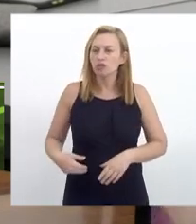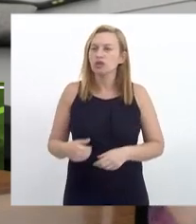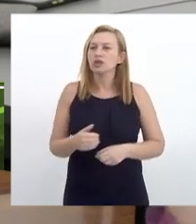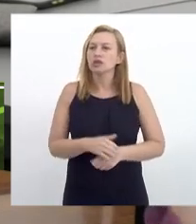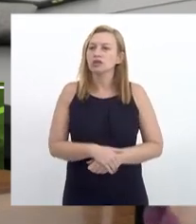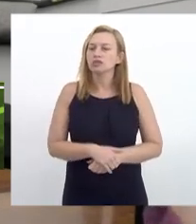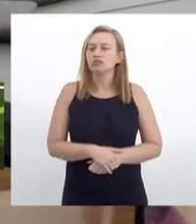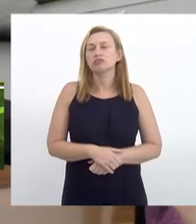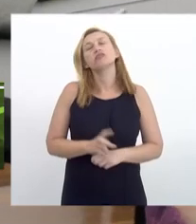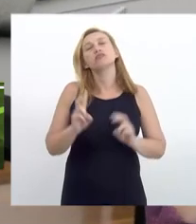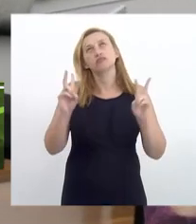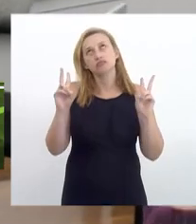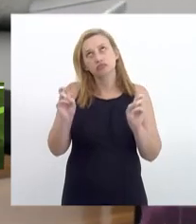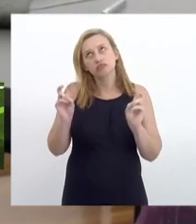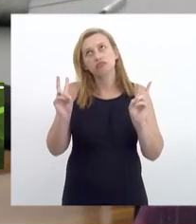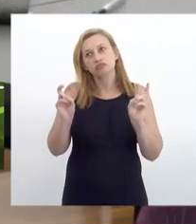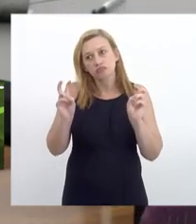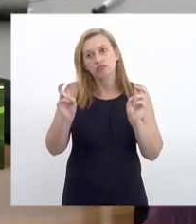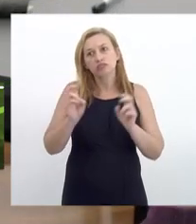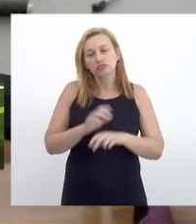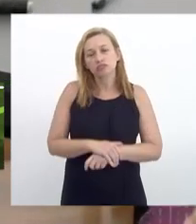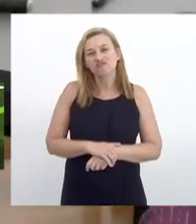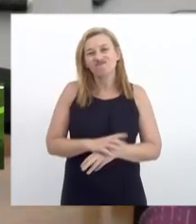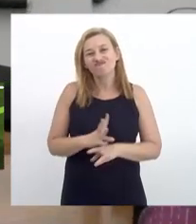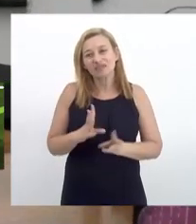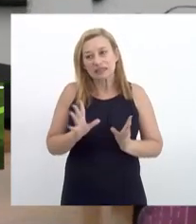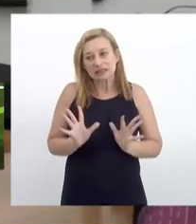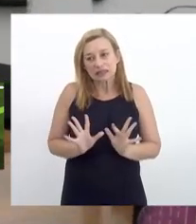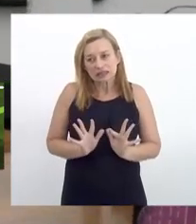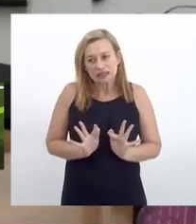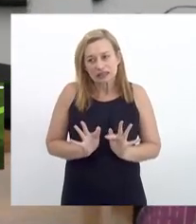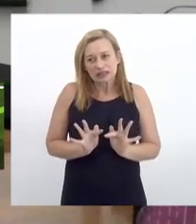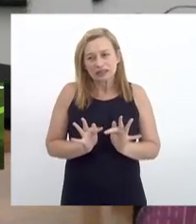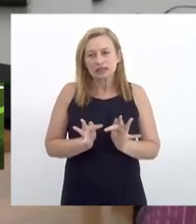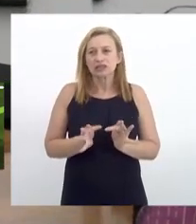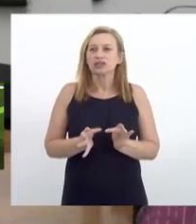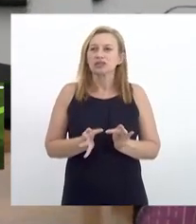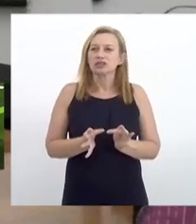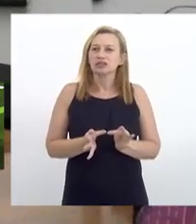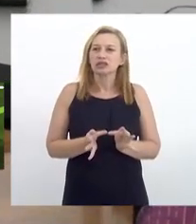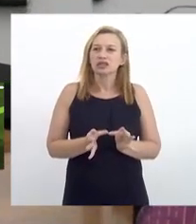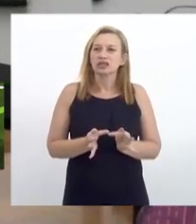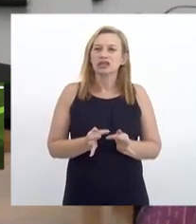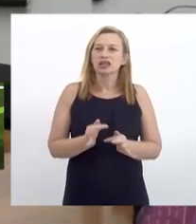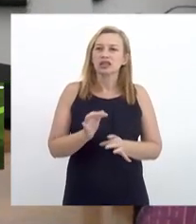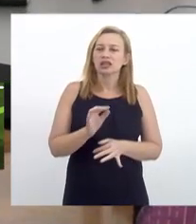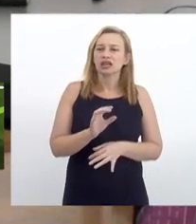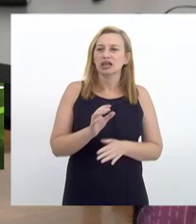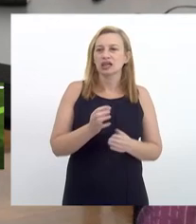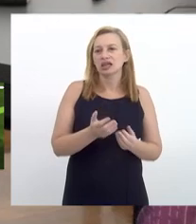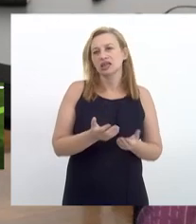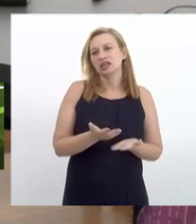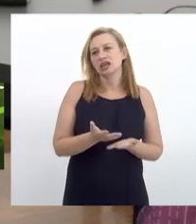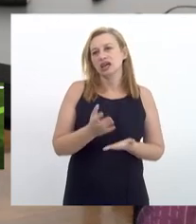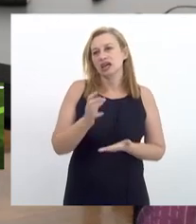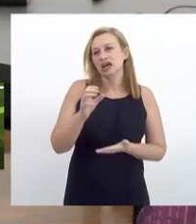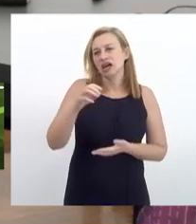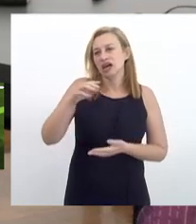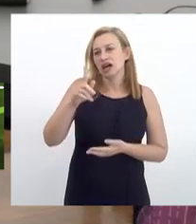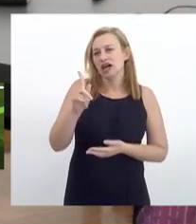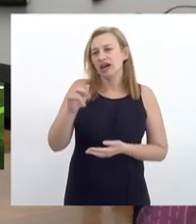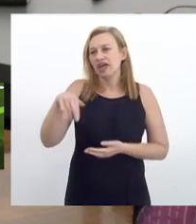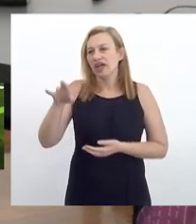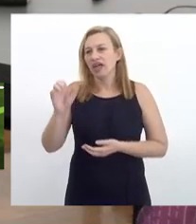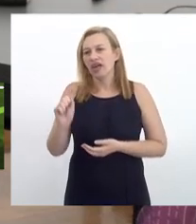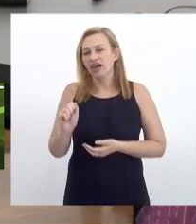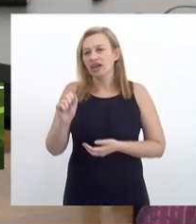aí Uma situação Extremamente delicada Que é a quebra De isonomia Entre os servidores Isso